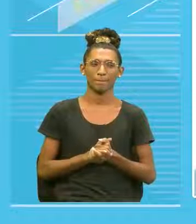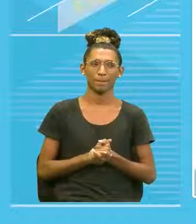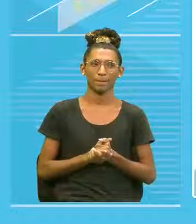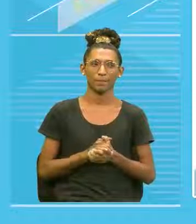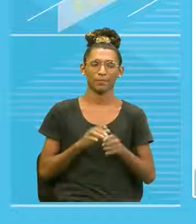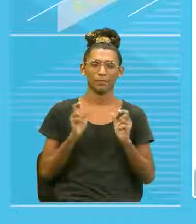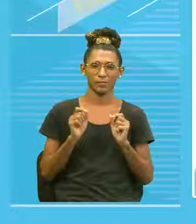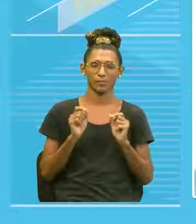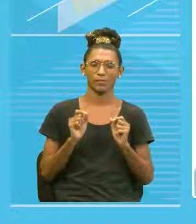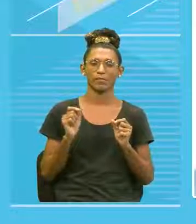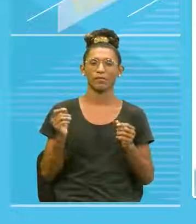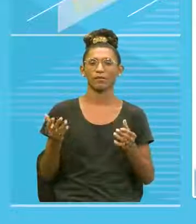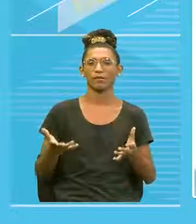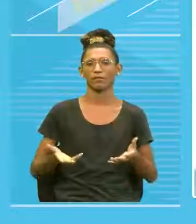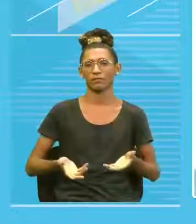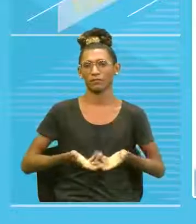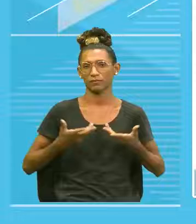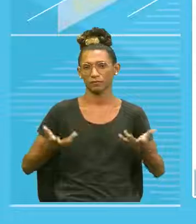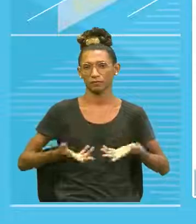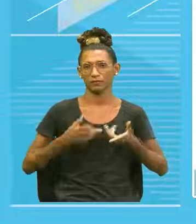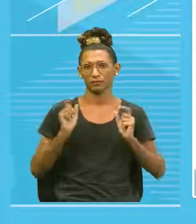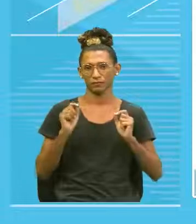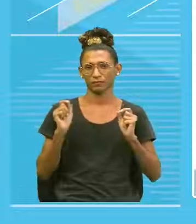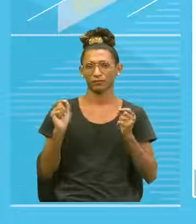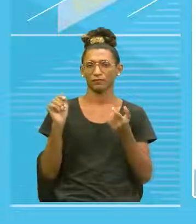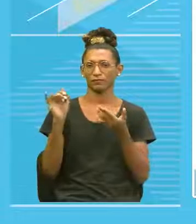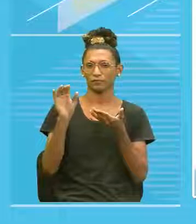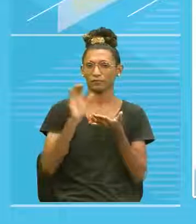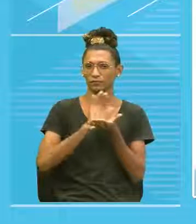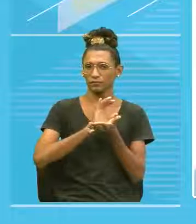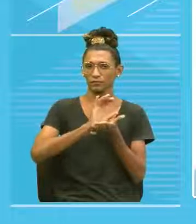eu queria impulsionar investimento